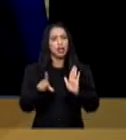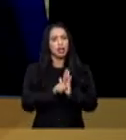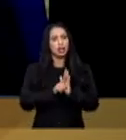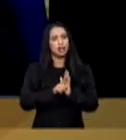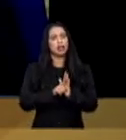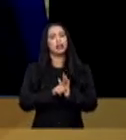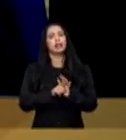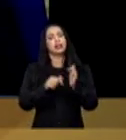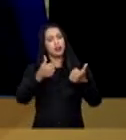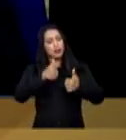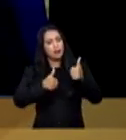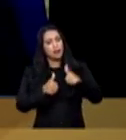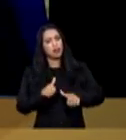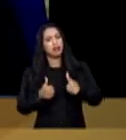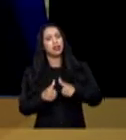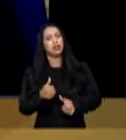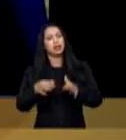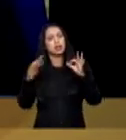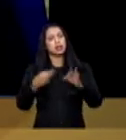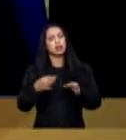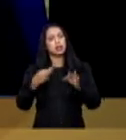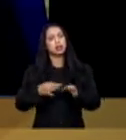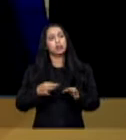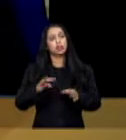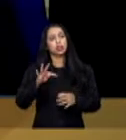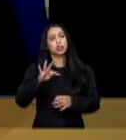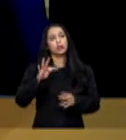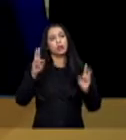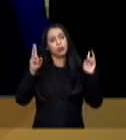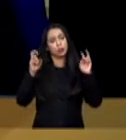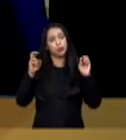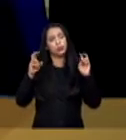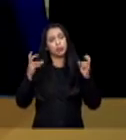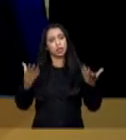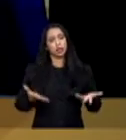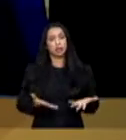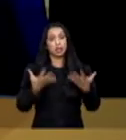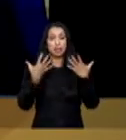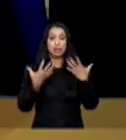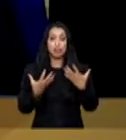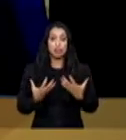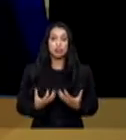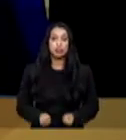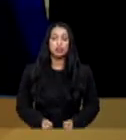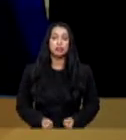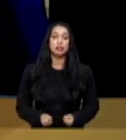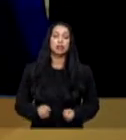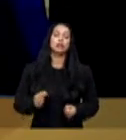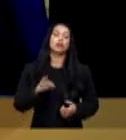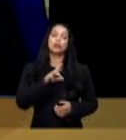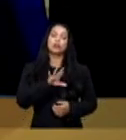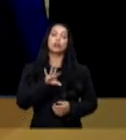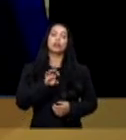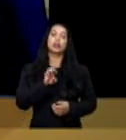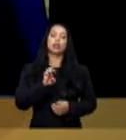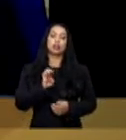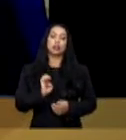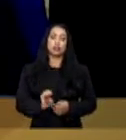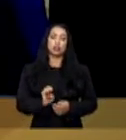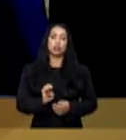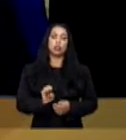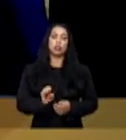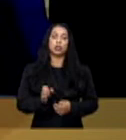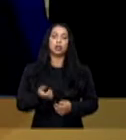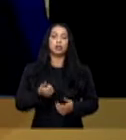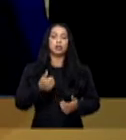o tema e dê, pelo reconhecimento e pelo conhecimento e provimento do recurso extraordinário, para